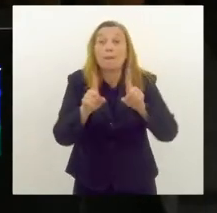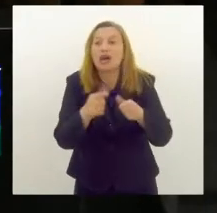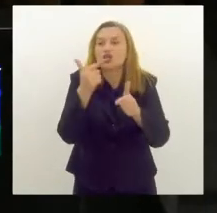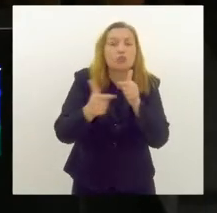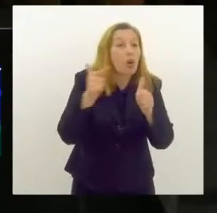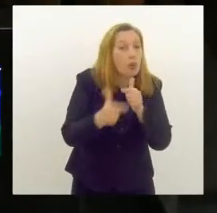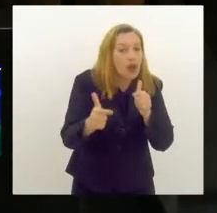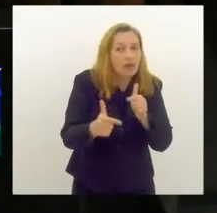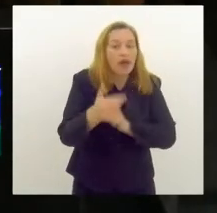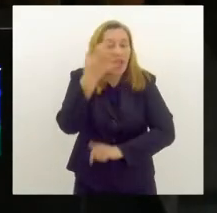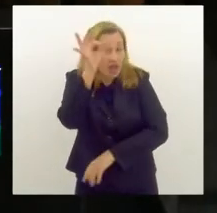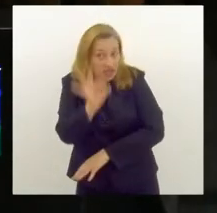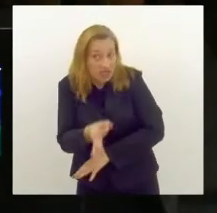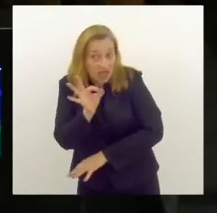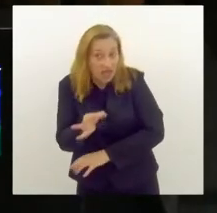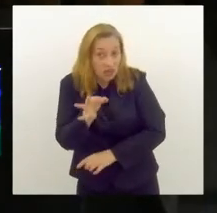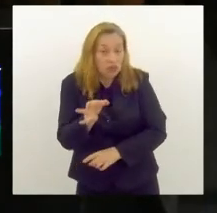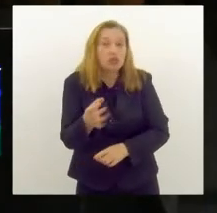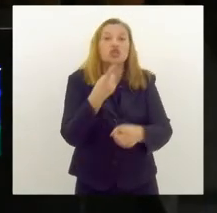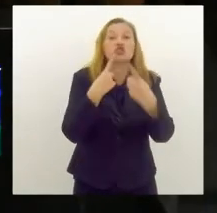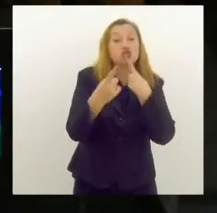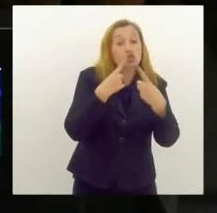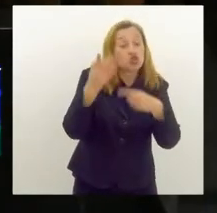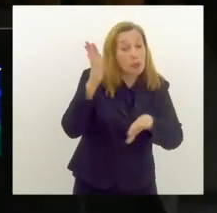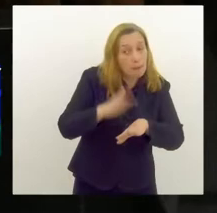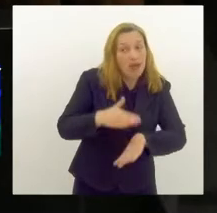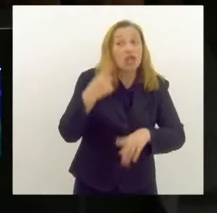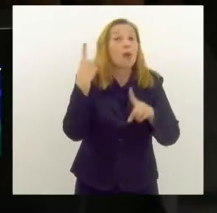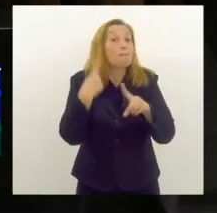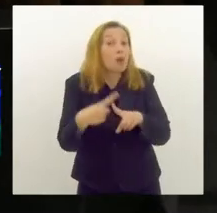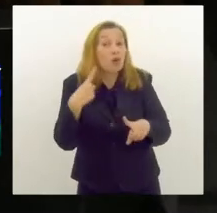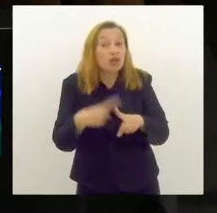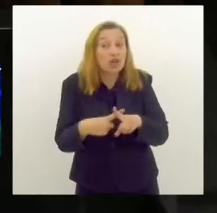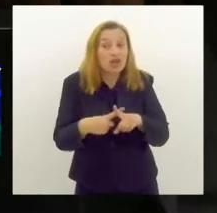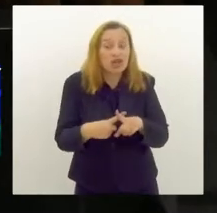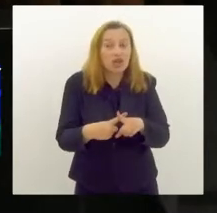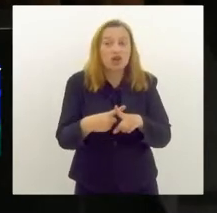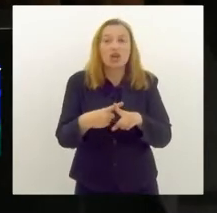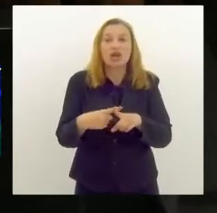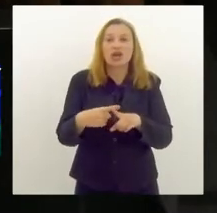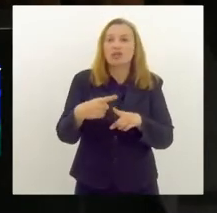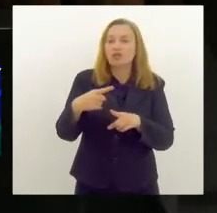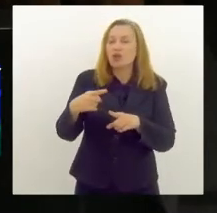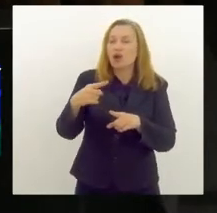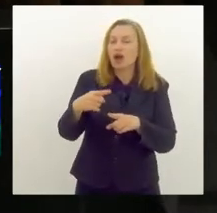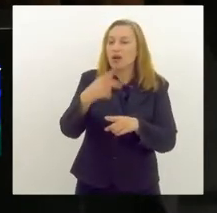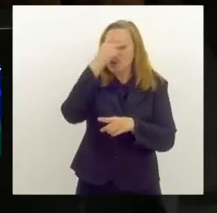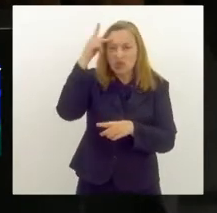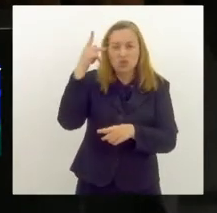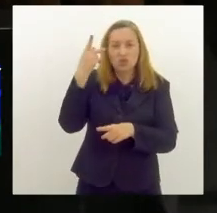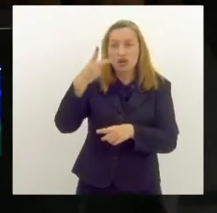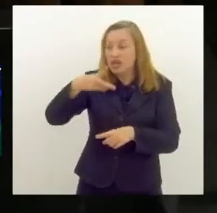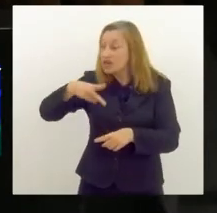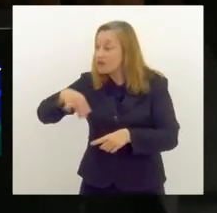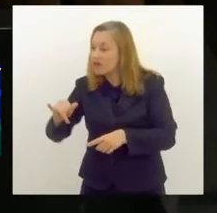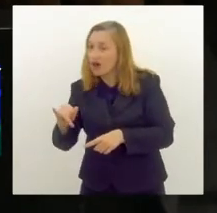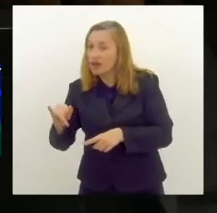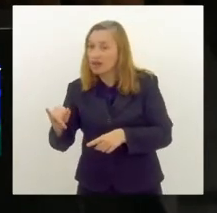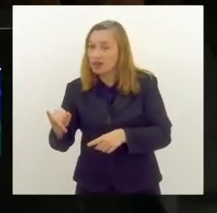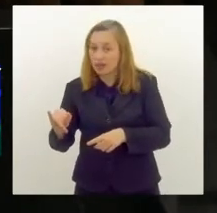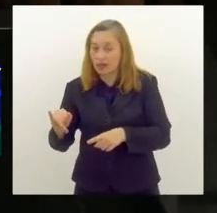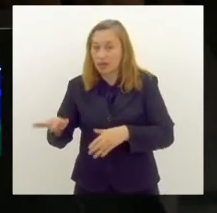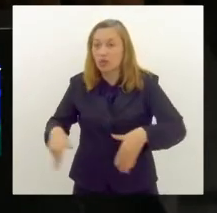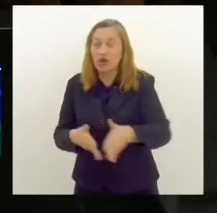um dilema, e nós devemos discutir mais, porque o cara que vai para esse caminho, ele mata os outros para